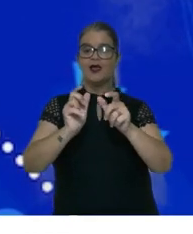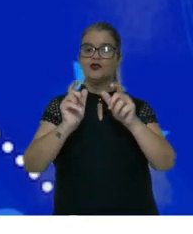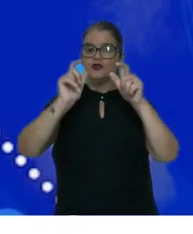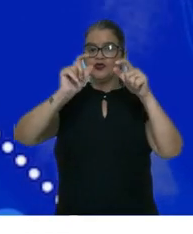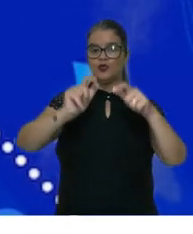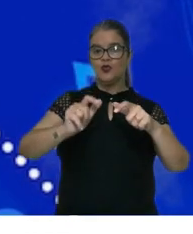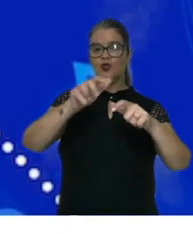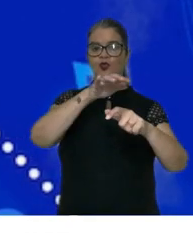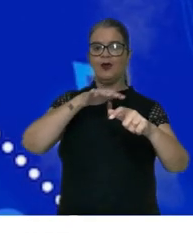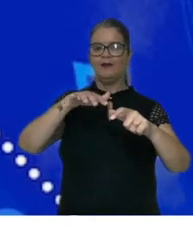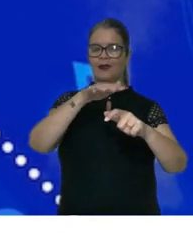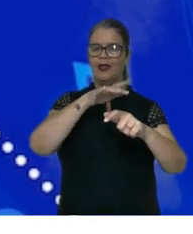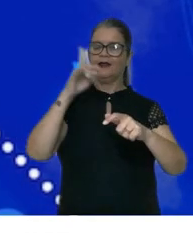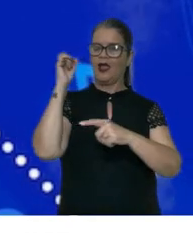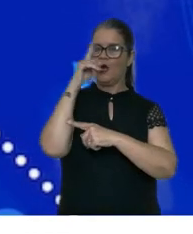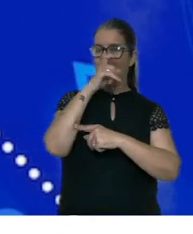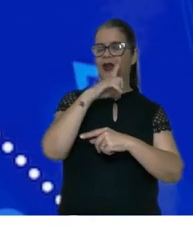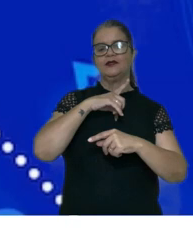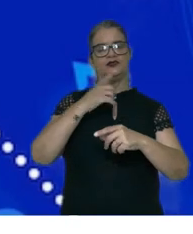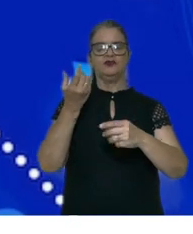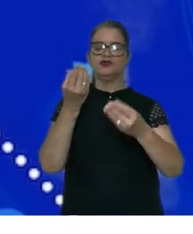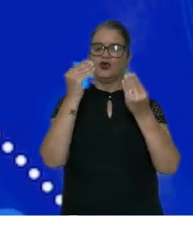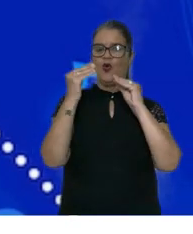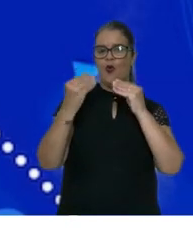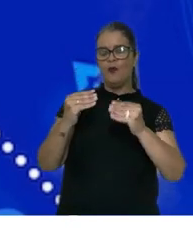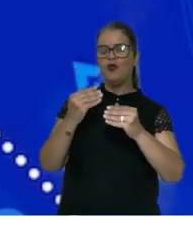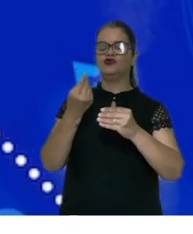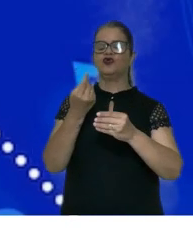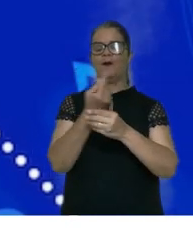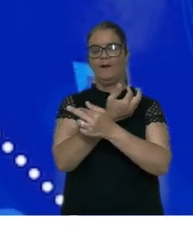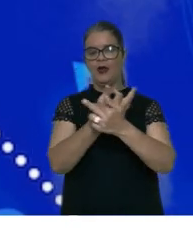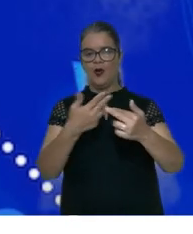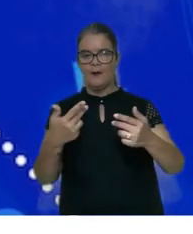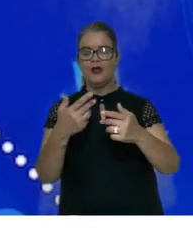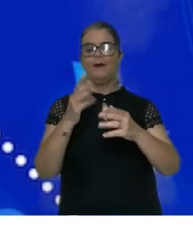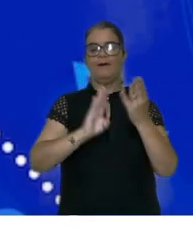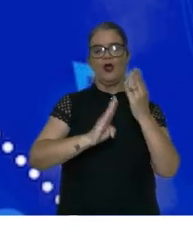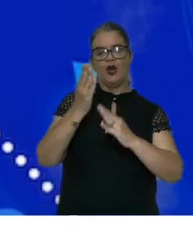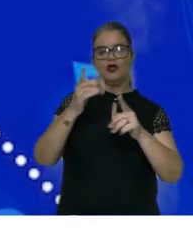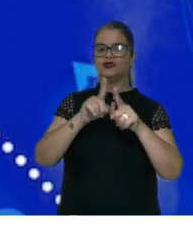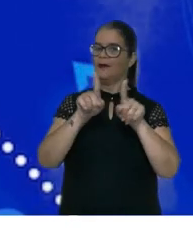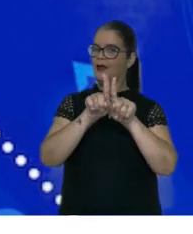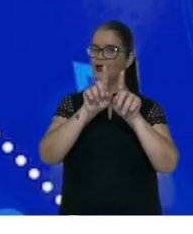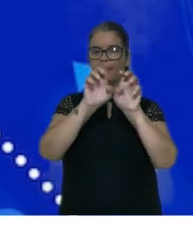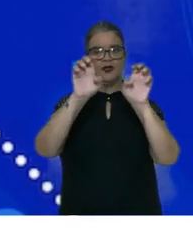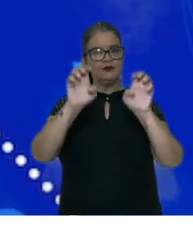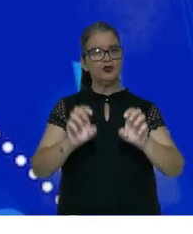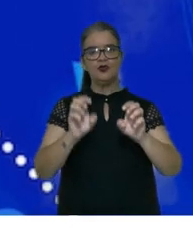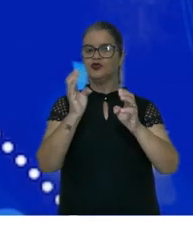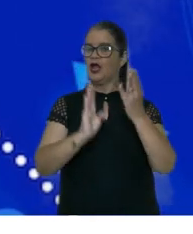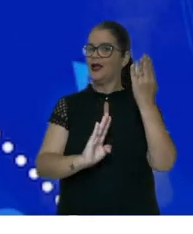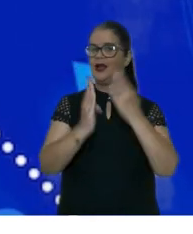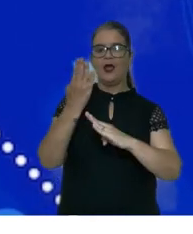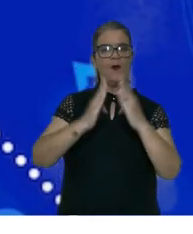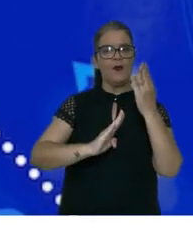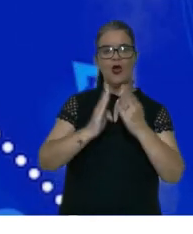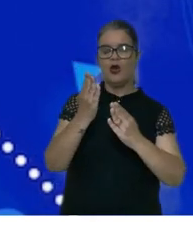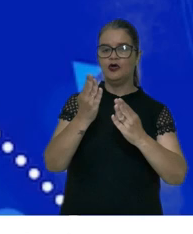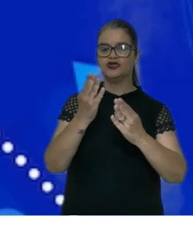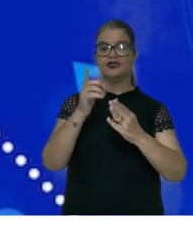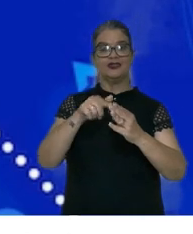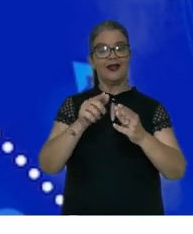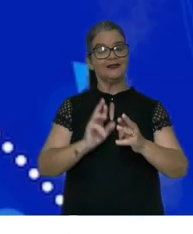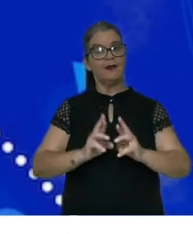é complexo, que é composto pelos organismos biológicos e pelas estruturas não biológicas. Nessa